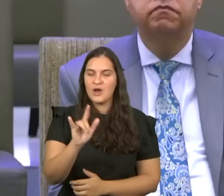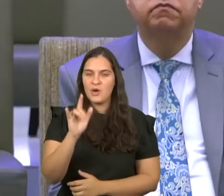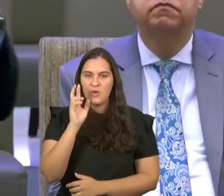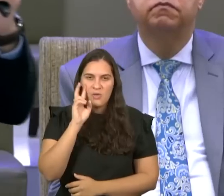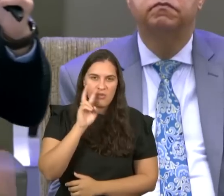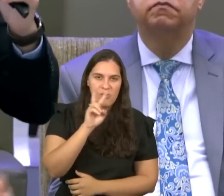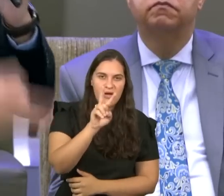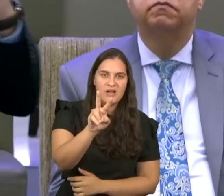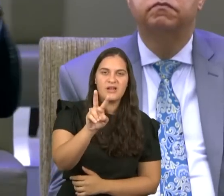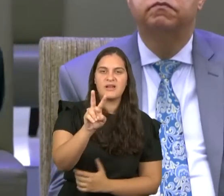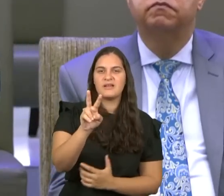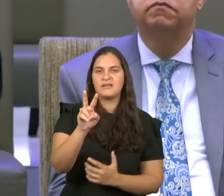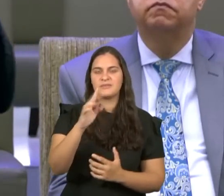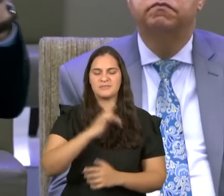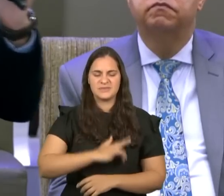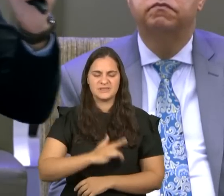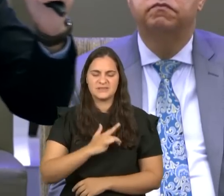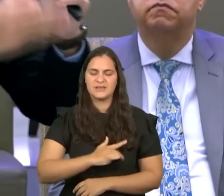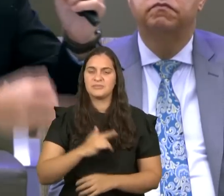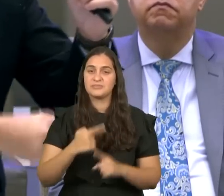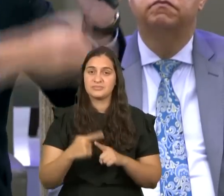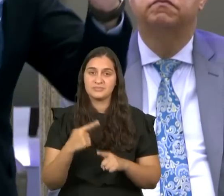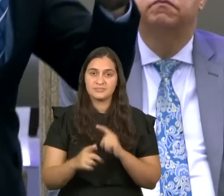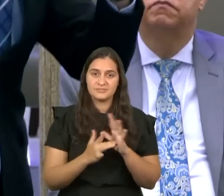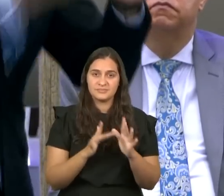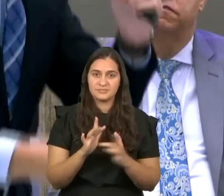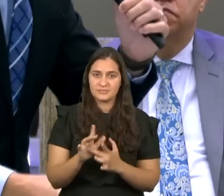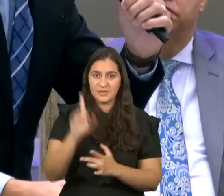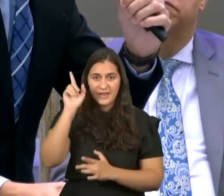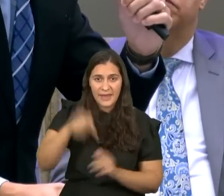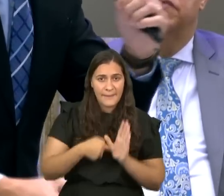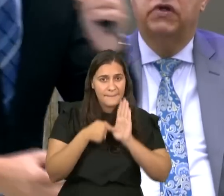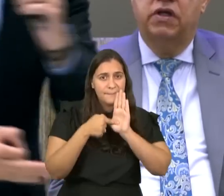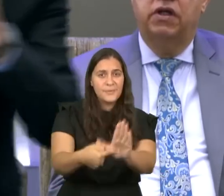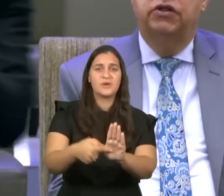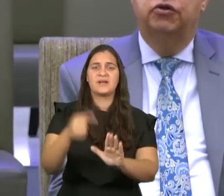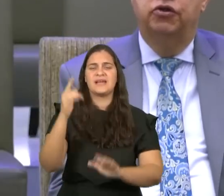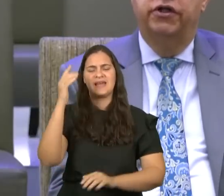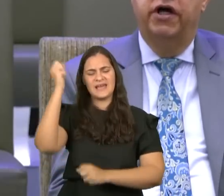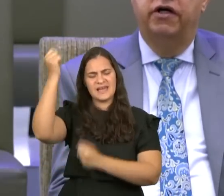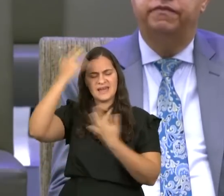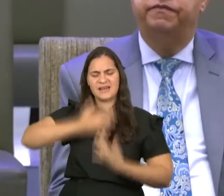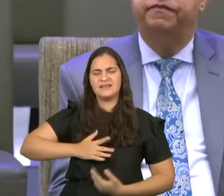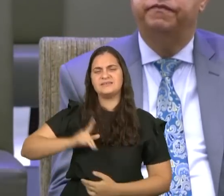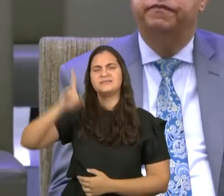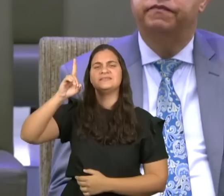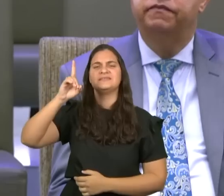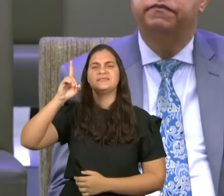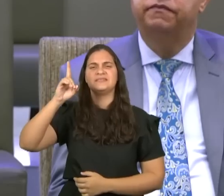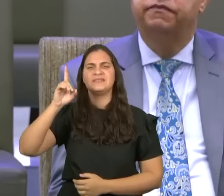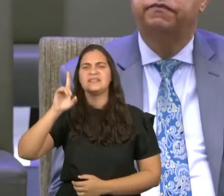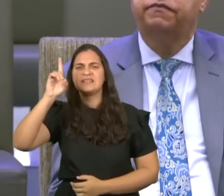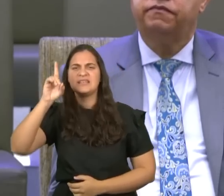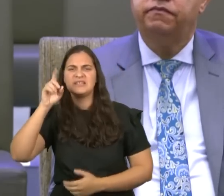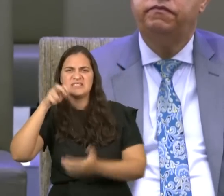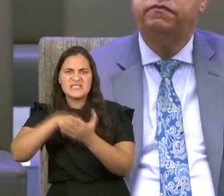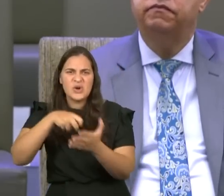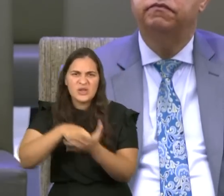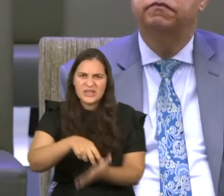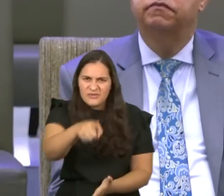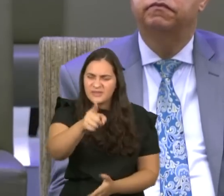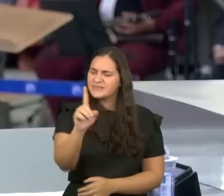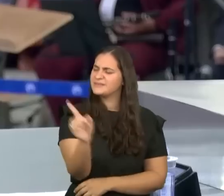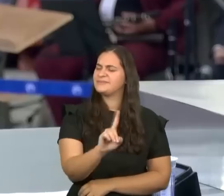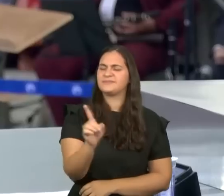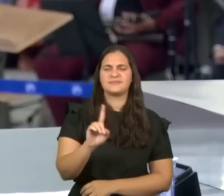porque ele é a manifestação da Graça de Deus a graça de Deus não te condena a